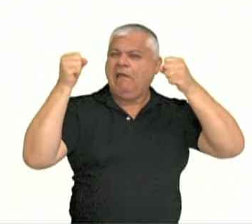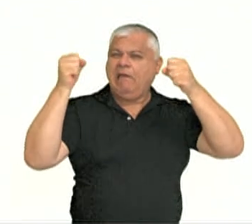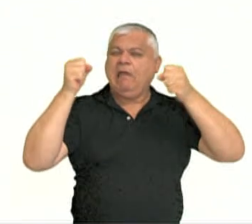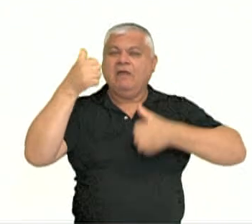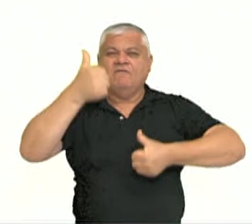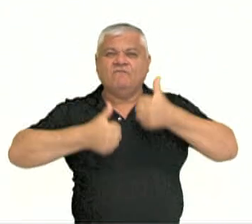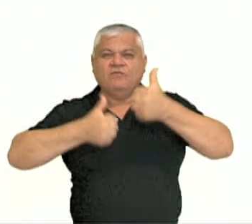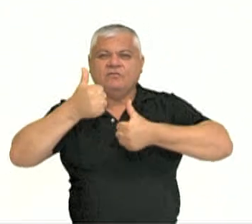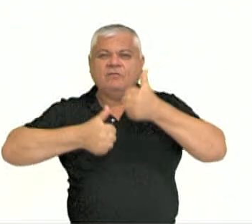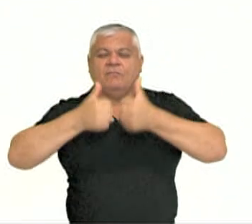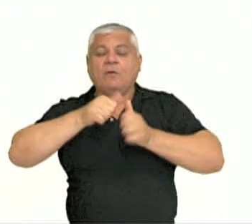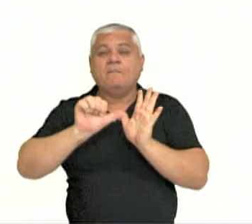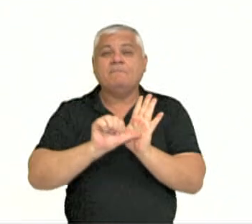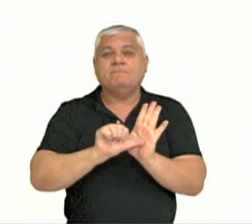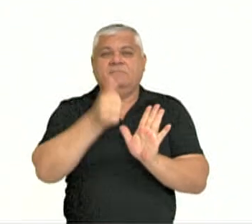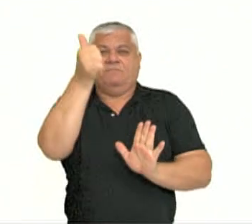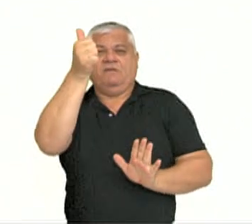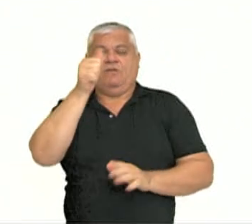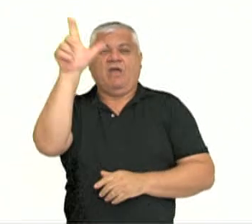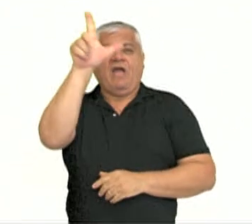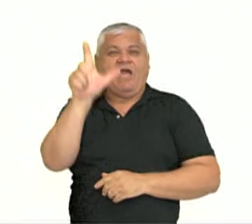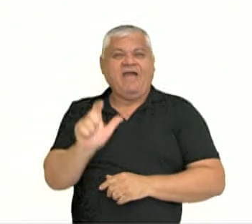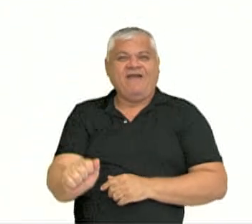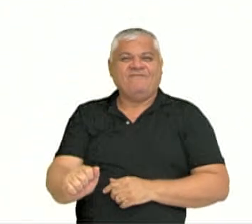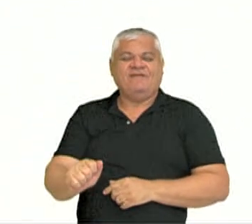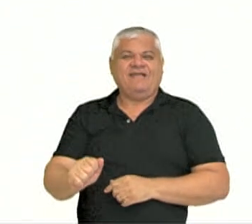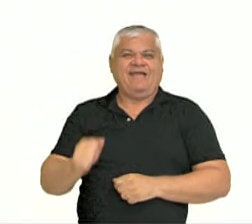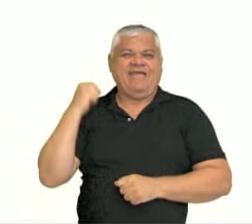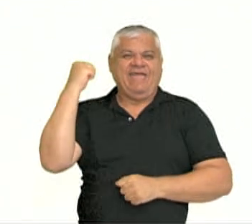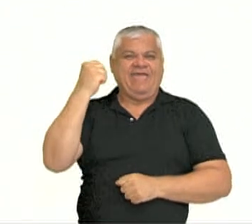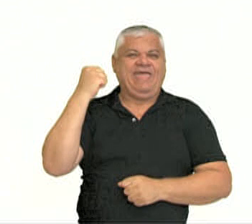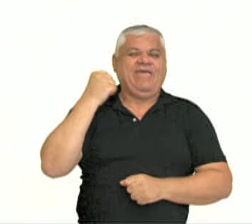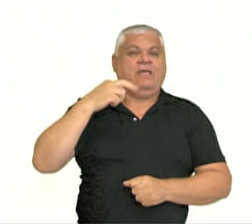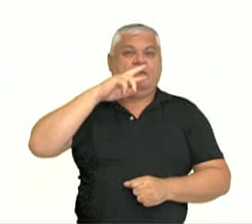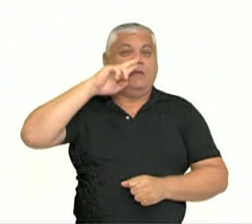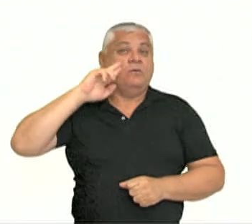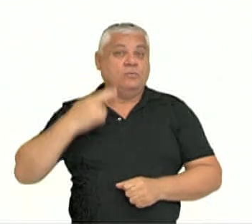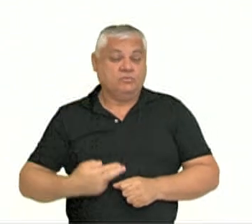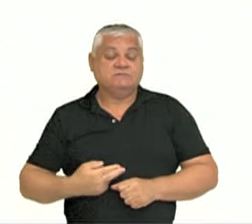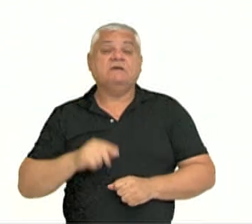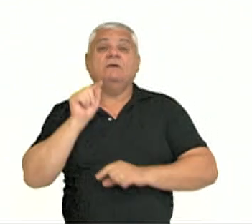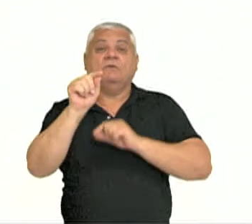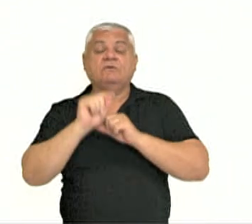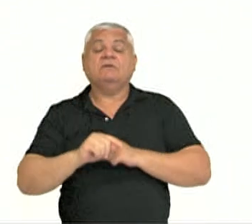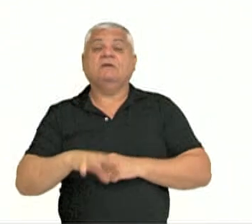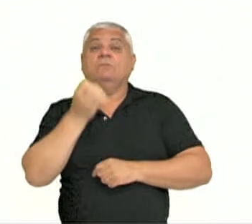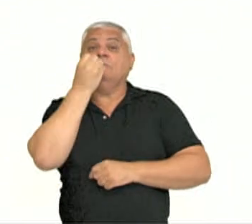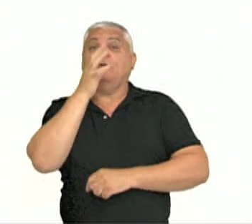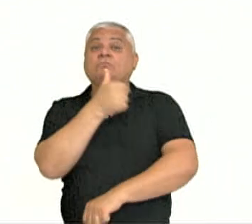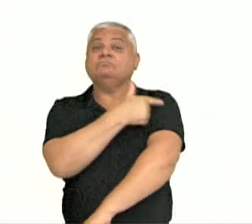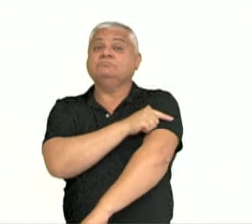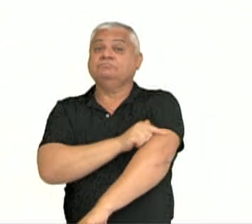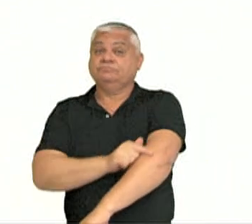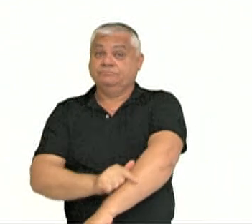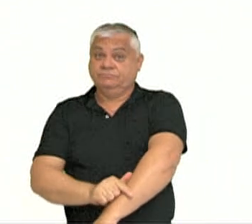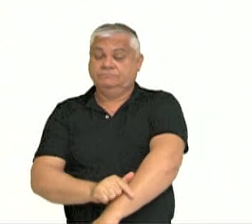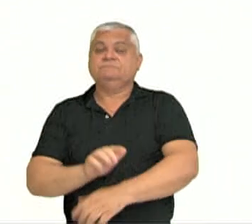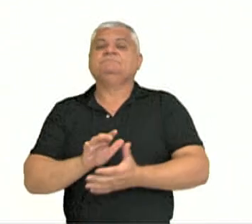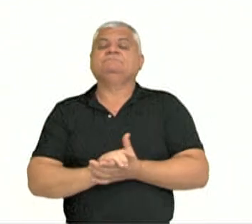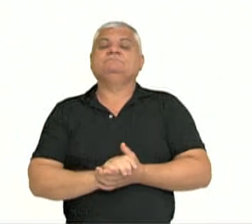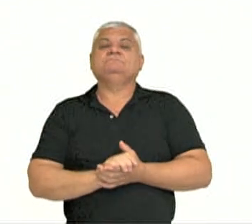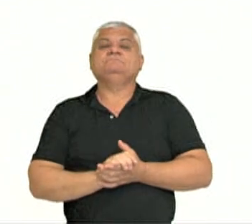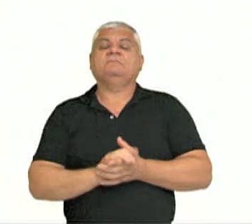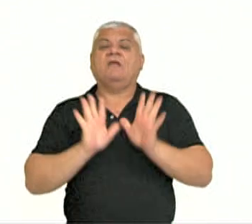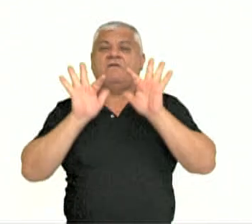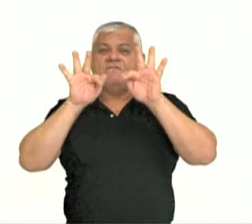a primeira de um time africano na Copa do Mundo da Rússia, com um exemplo de boas maneiras. Minutos